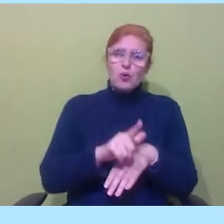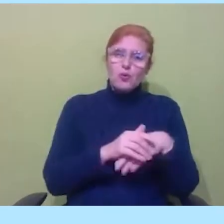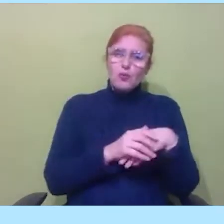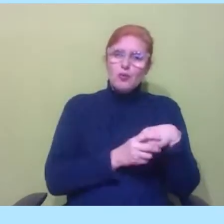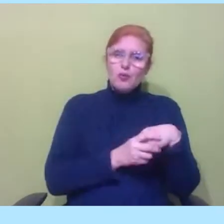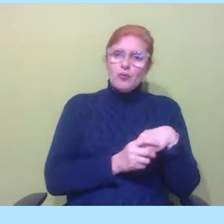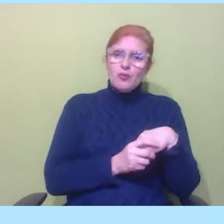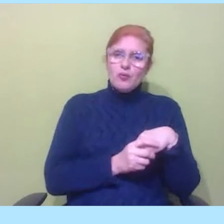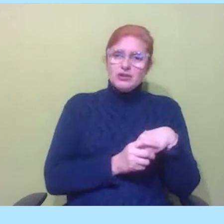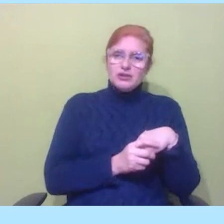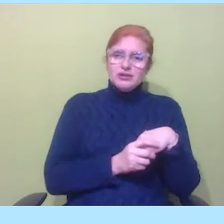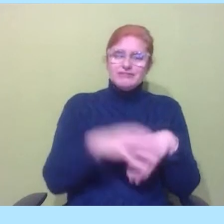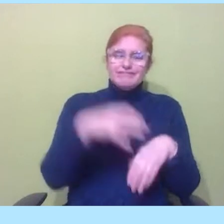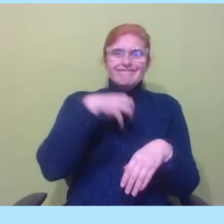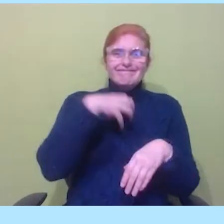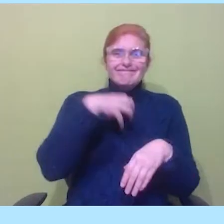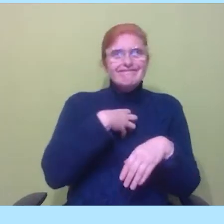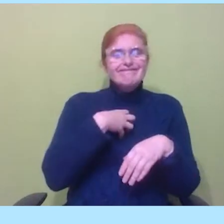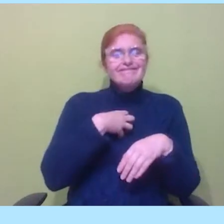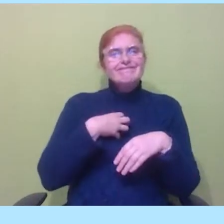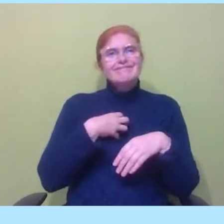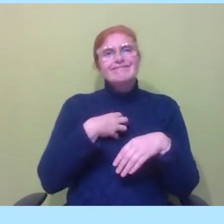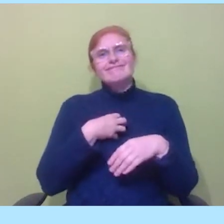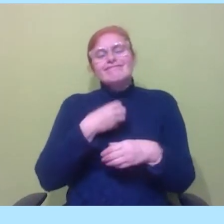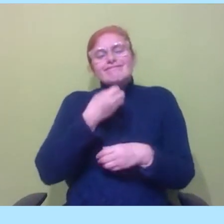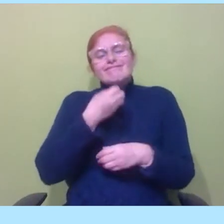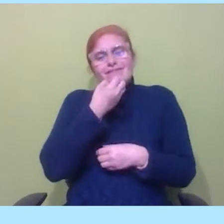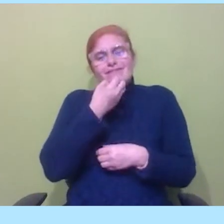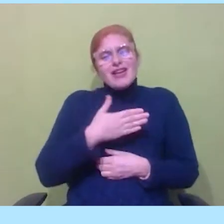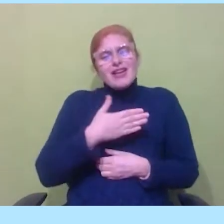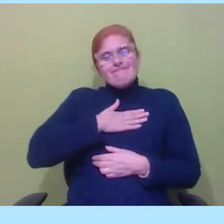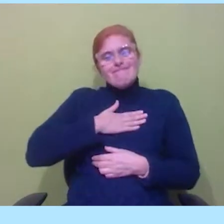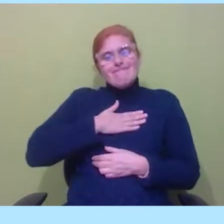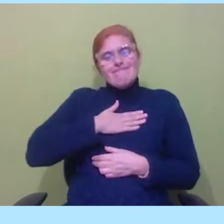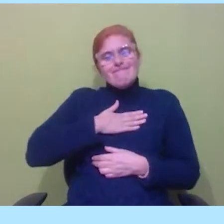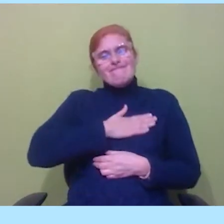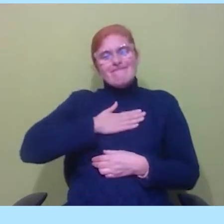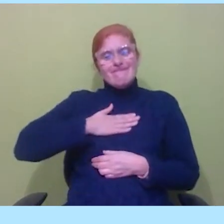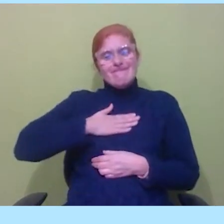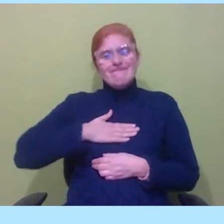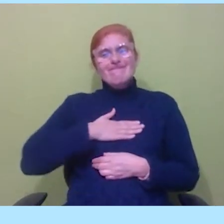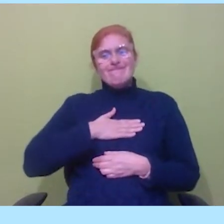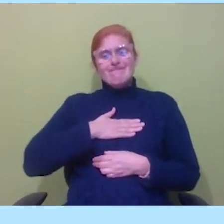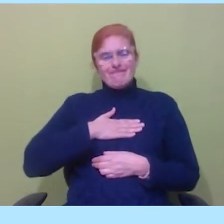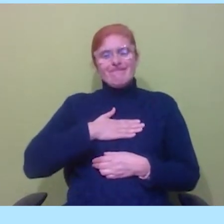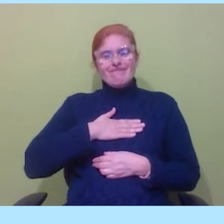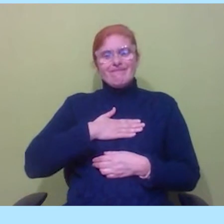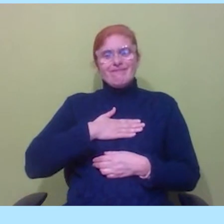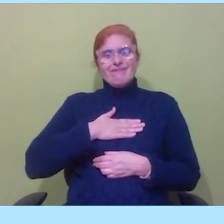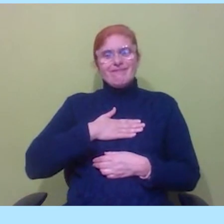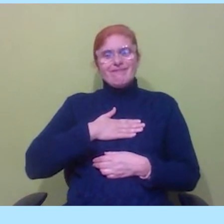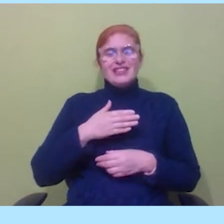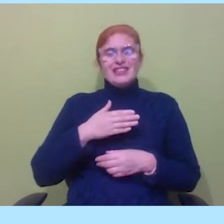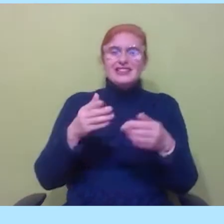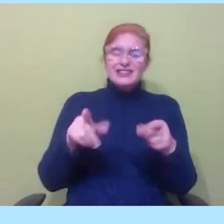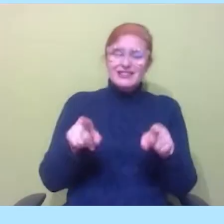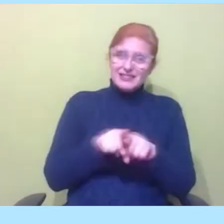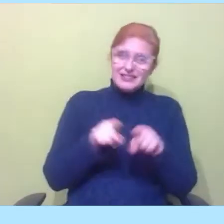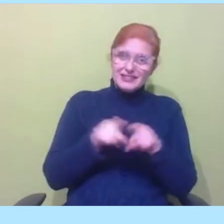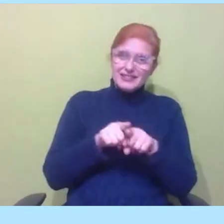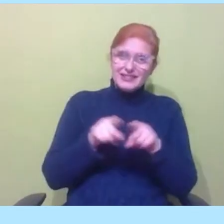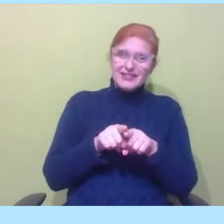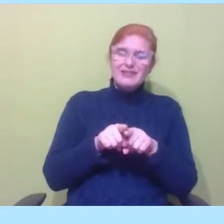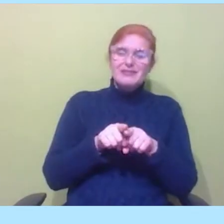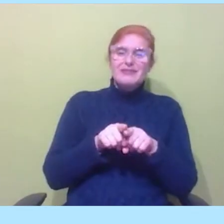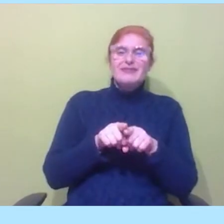se sentir confortável, né? E revisitar a ideia de que não importa onde